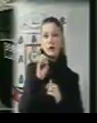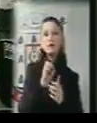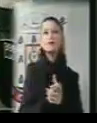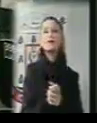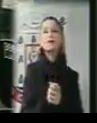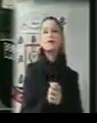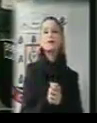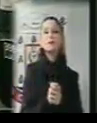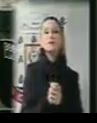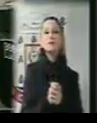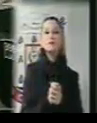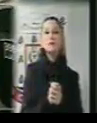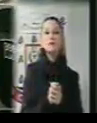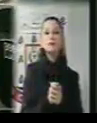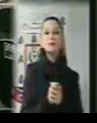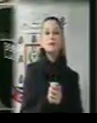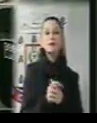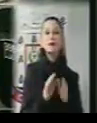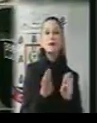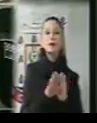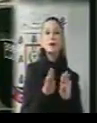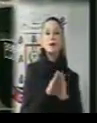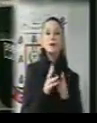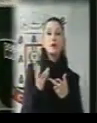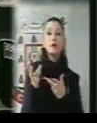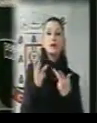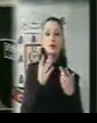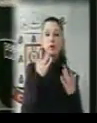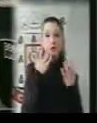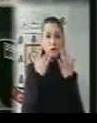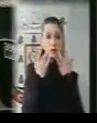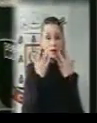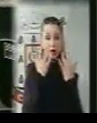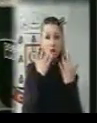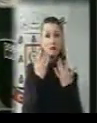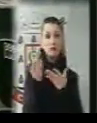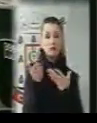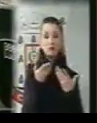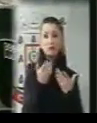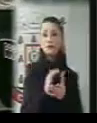Reviraldo, o artista, e também o publicitário Jair do Manique Barreto.